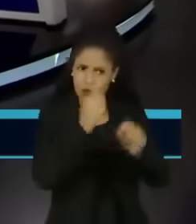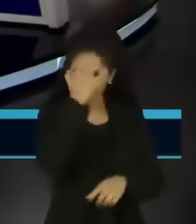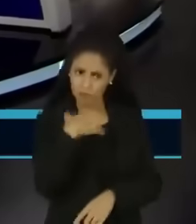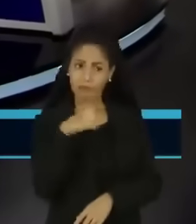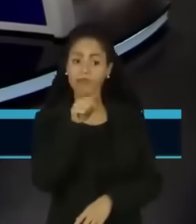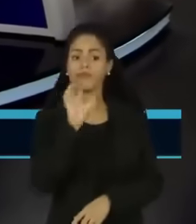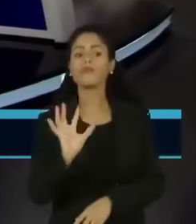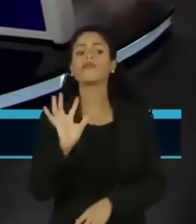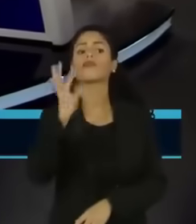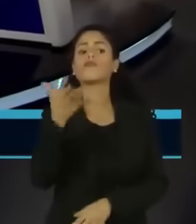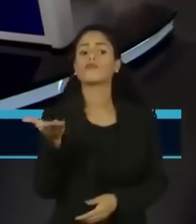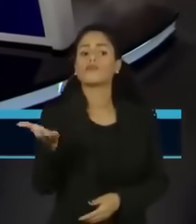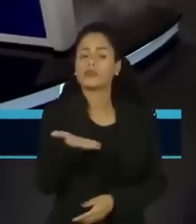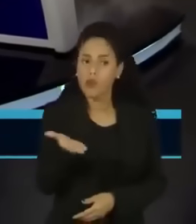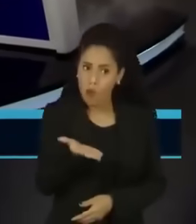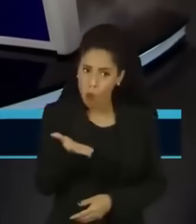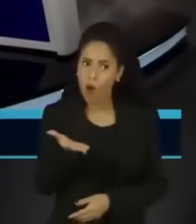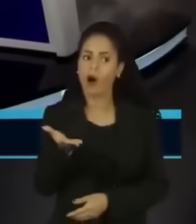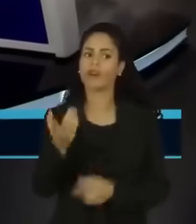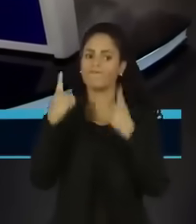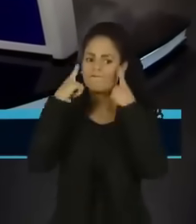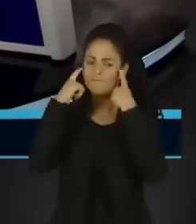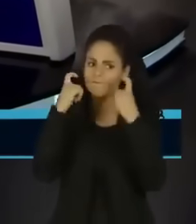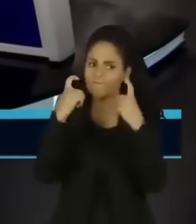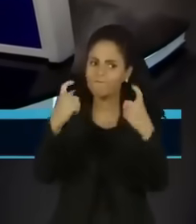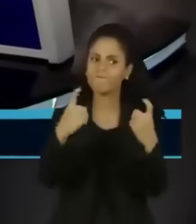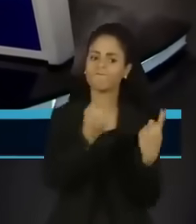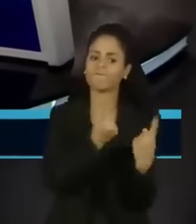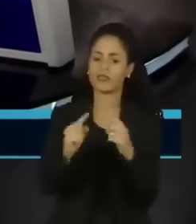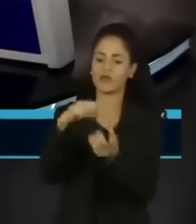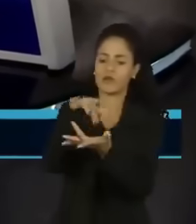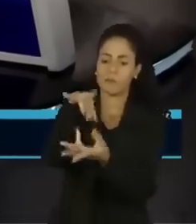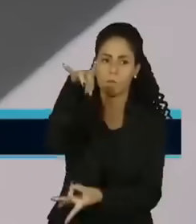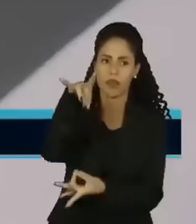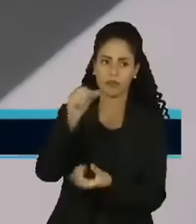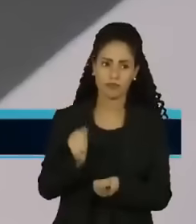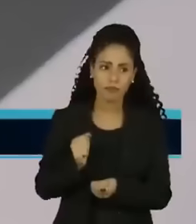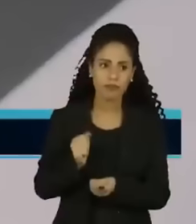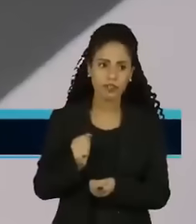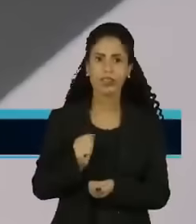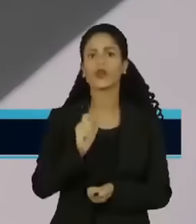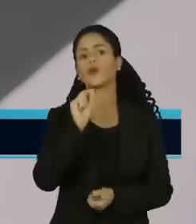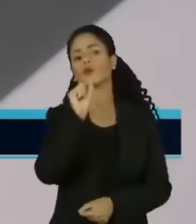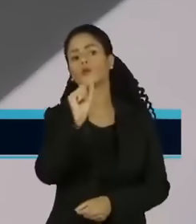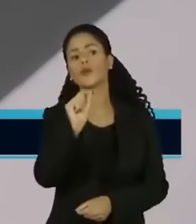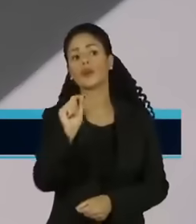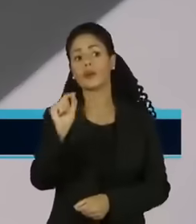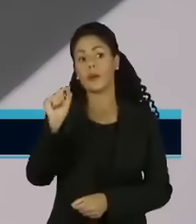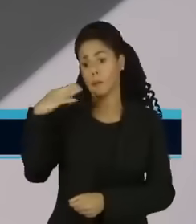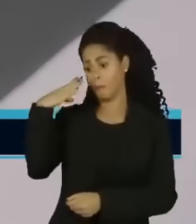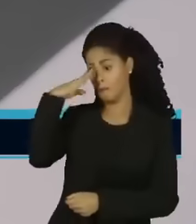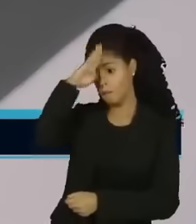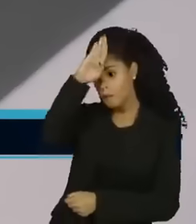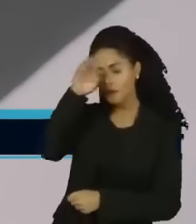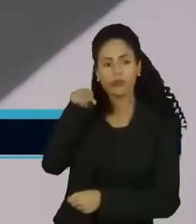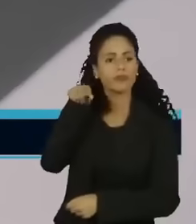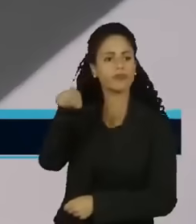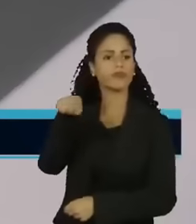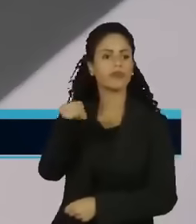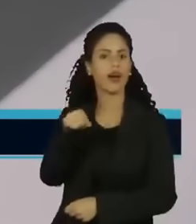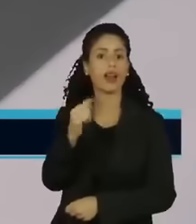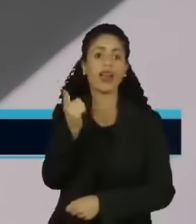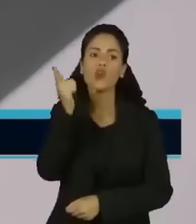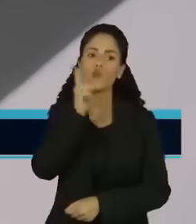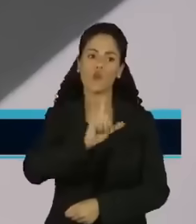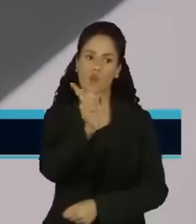aconteceu. É uma abolição violenta do Estado Democrático de Direito, isso não é brincadeira. A grande questão é que o Bolsonaro, ainda bem, ele nunca conseguiu